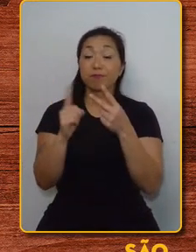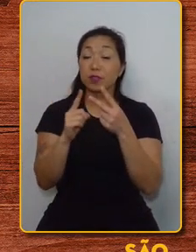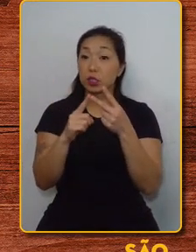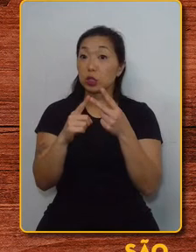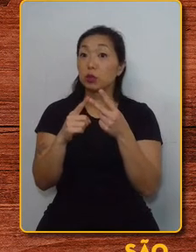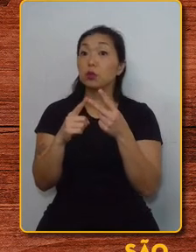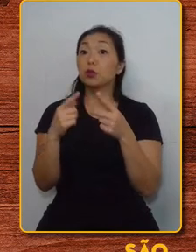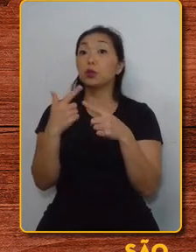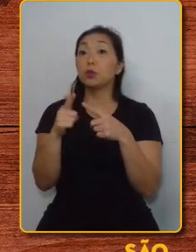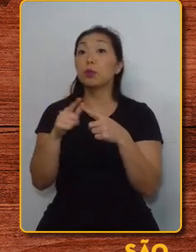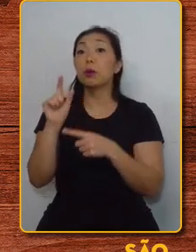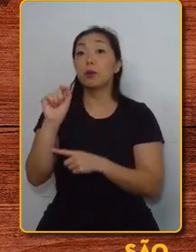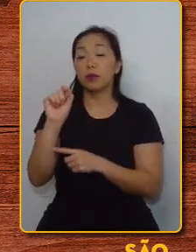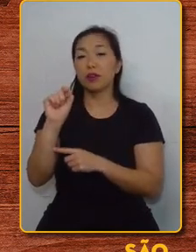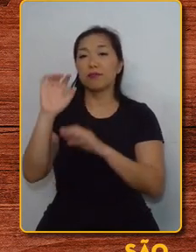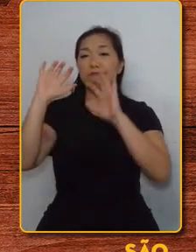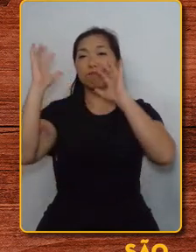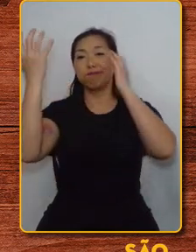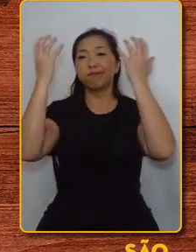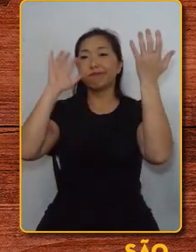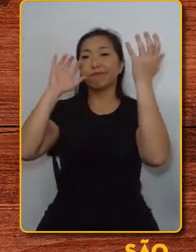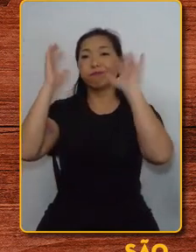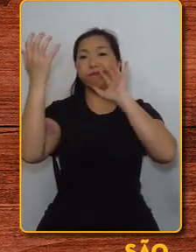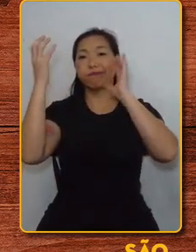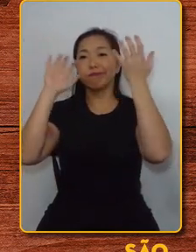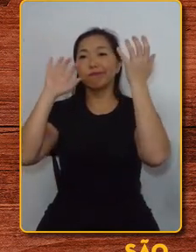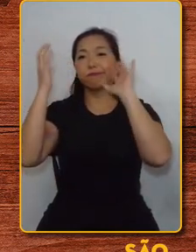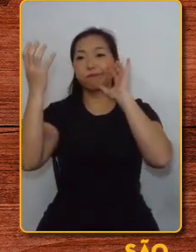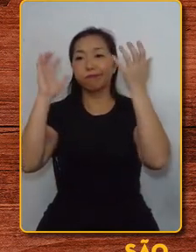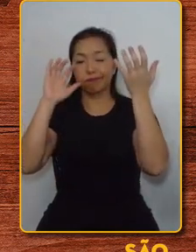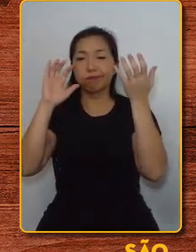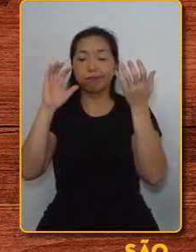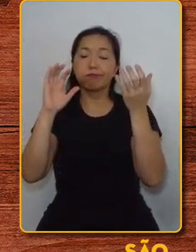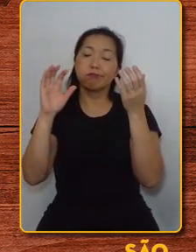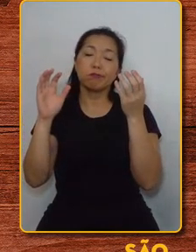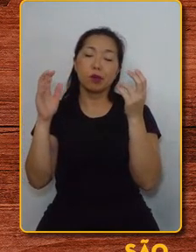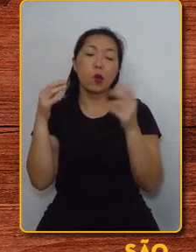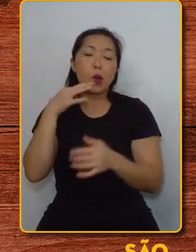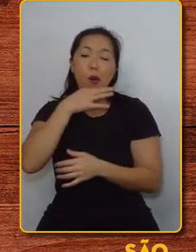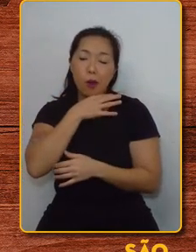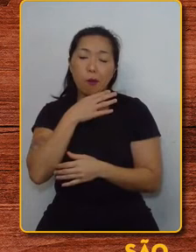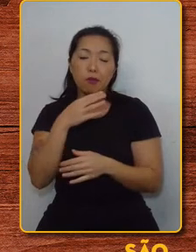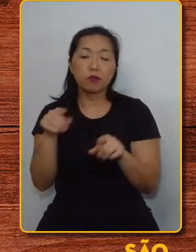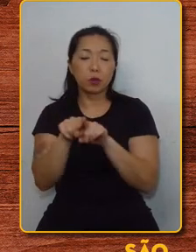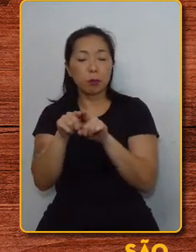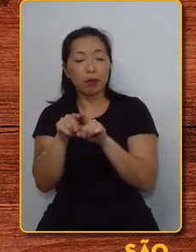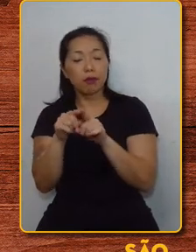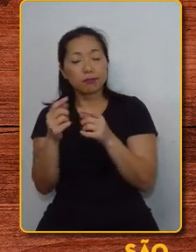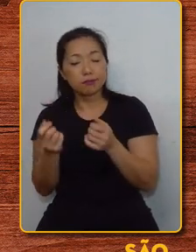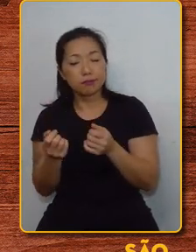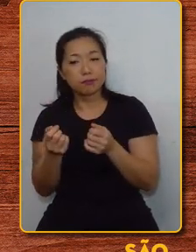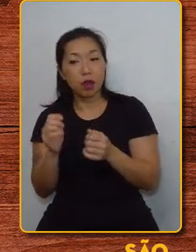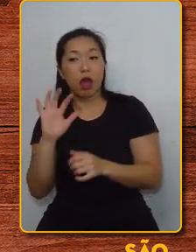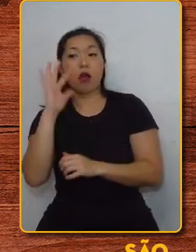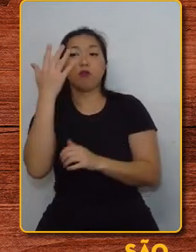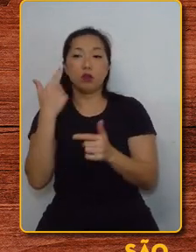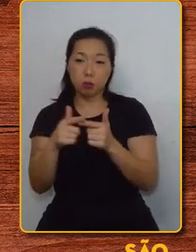climáticas, que naturalmente trouxe problemas para a quantidade e oferta de produtos